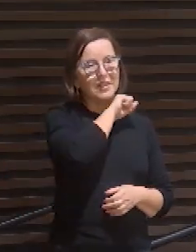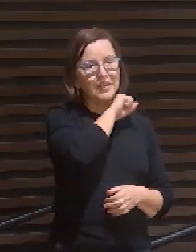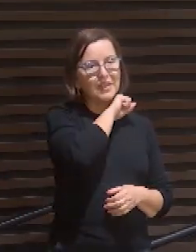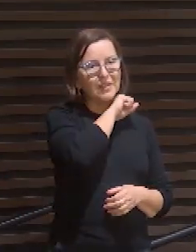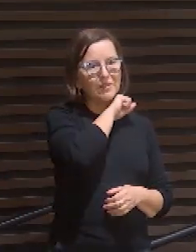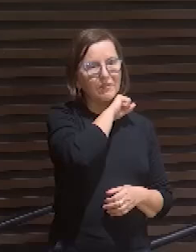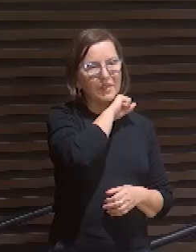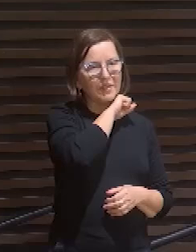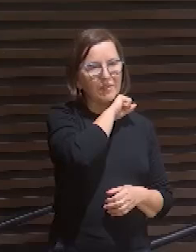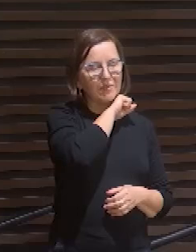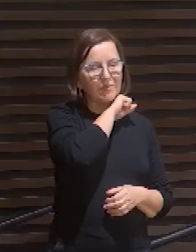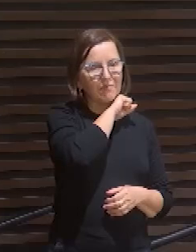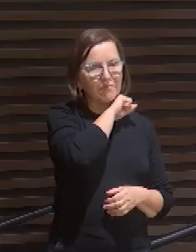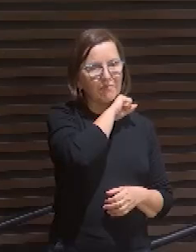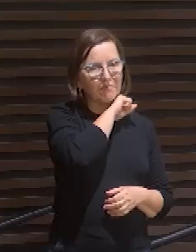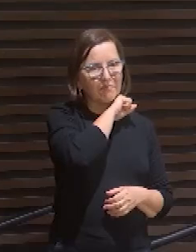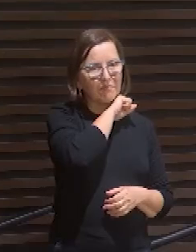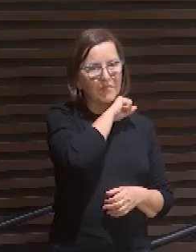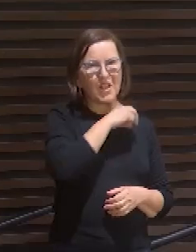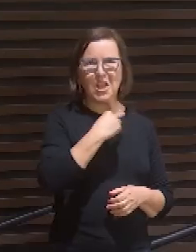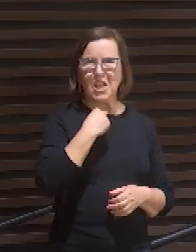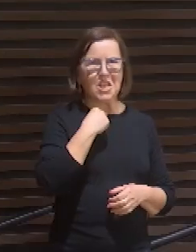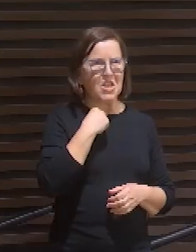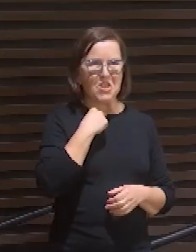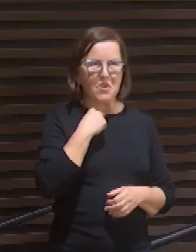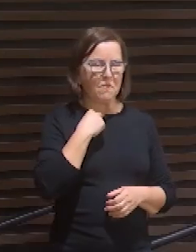ser retocado.